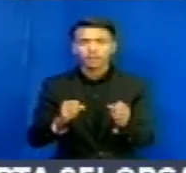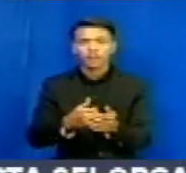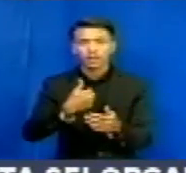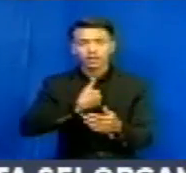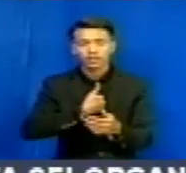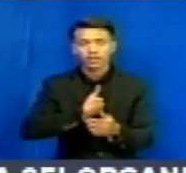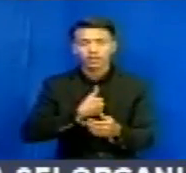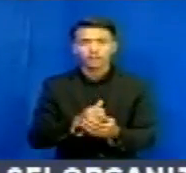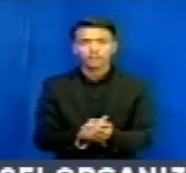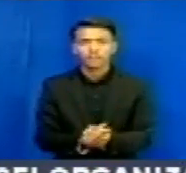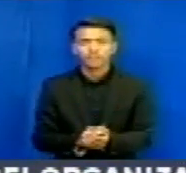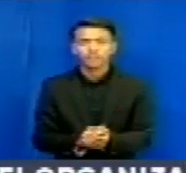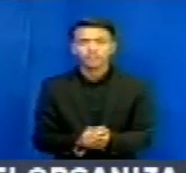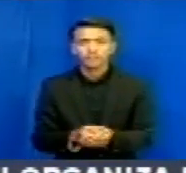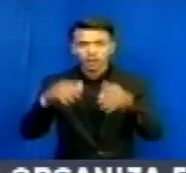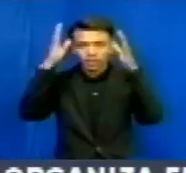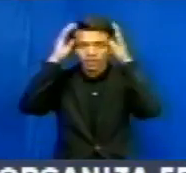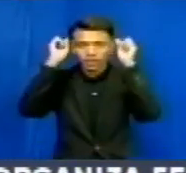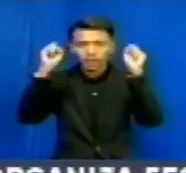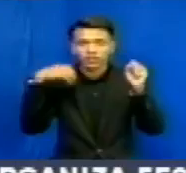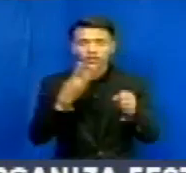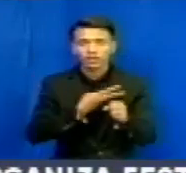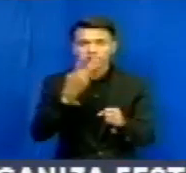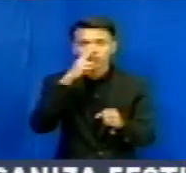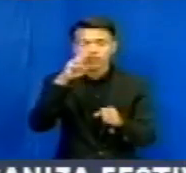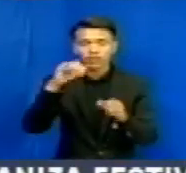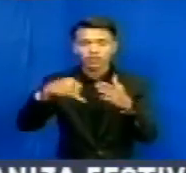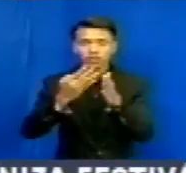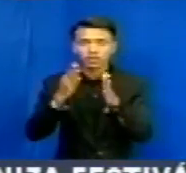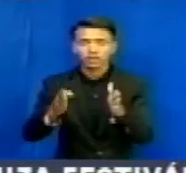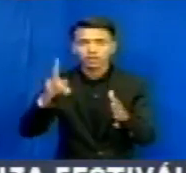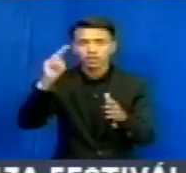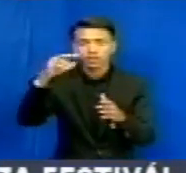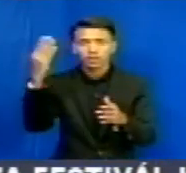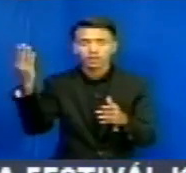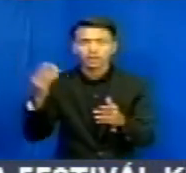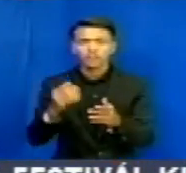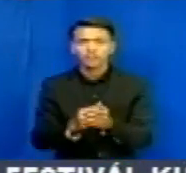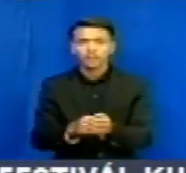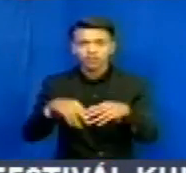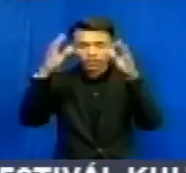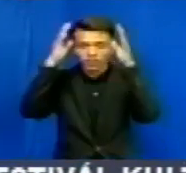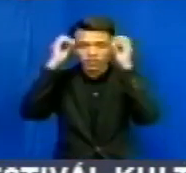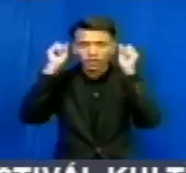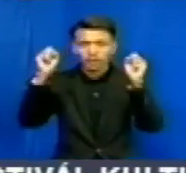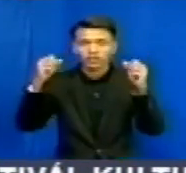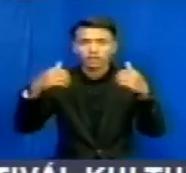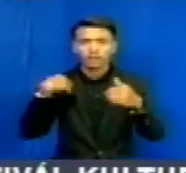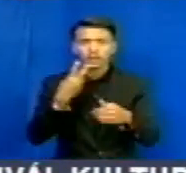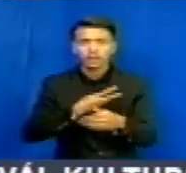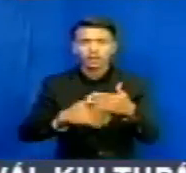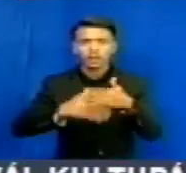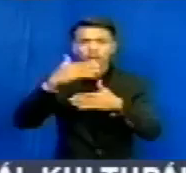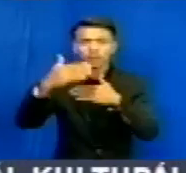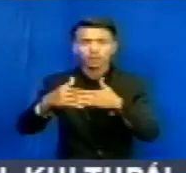ninia. Sim, a presidente ita reba iha profissionalidade de jornalismo nian iha eleição presidencial nebe maka ita hakat